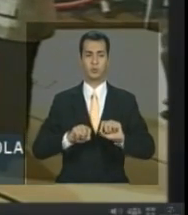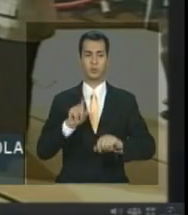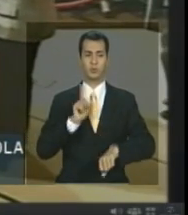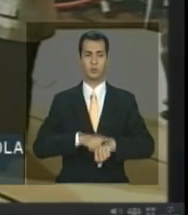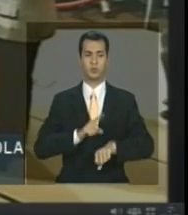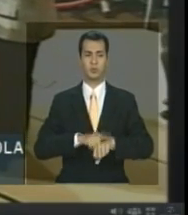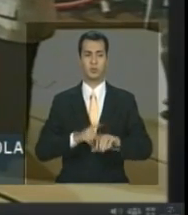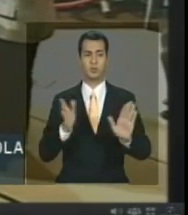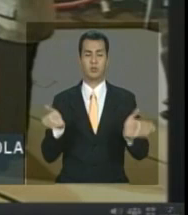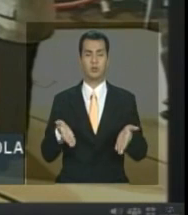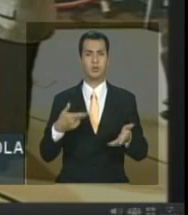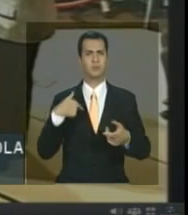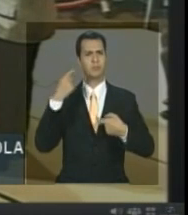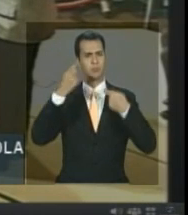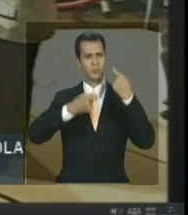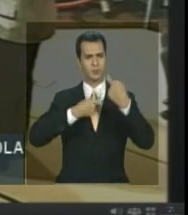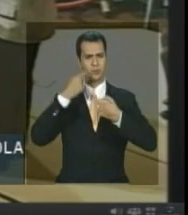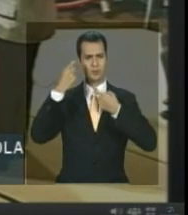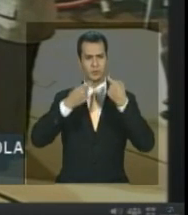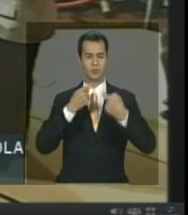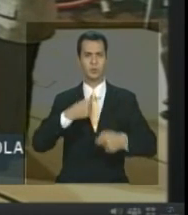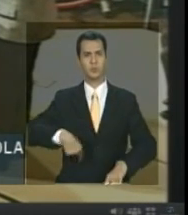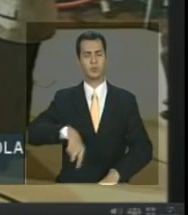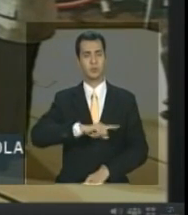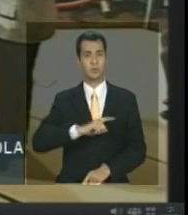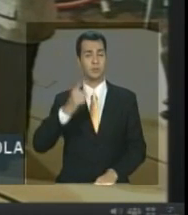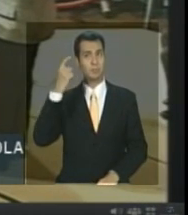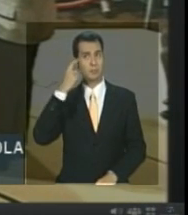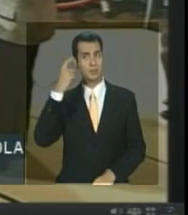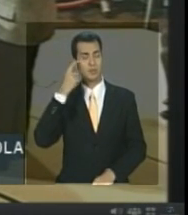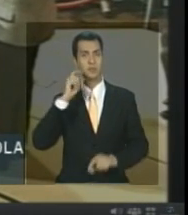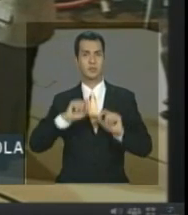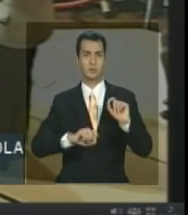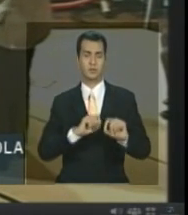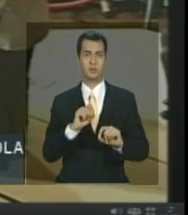de muita preocupação. Nós consideramos que